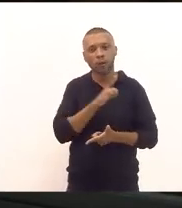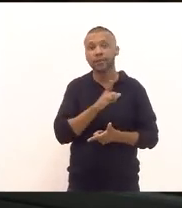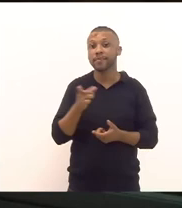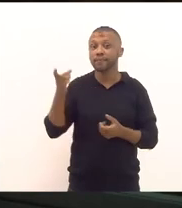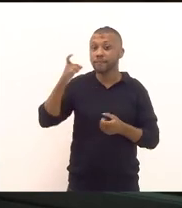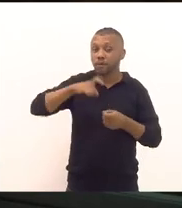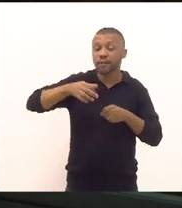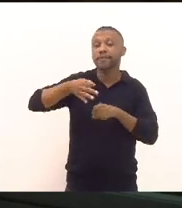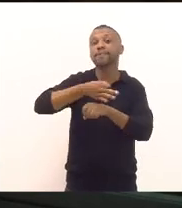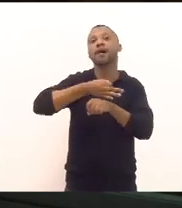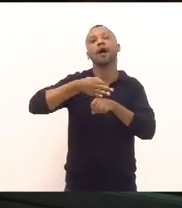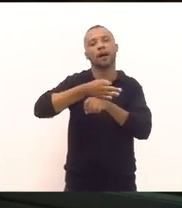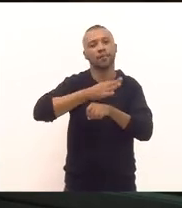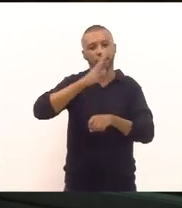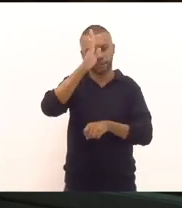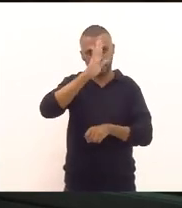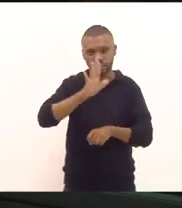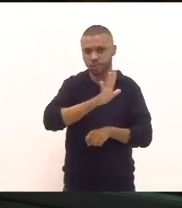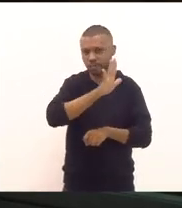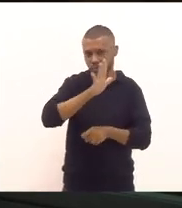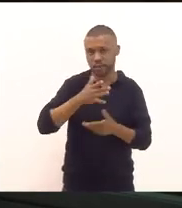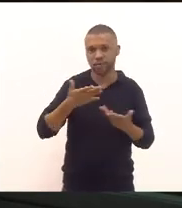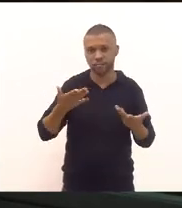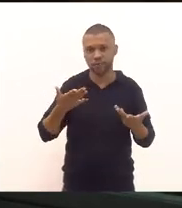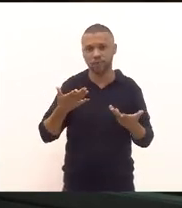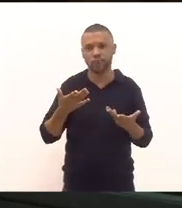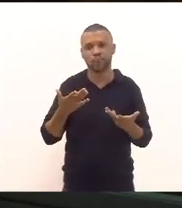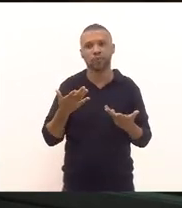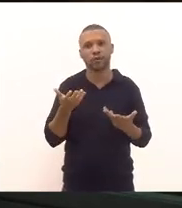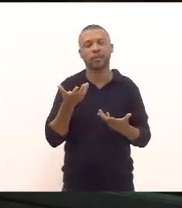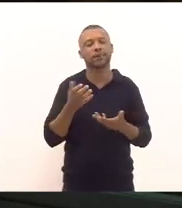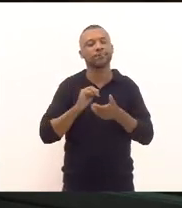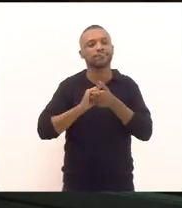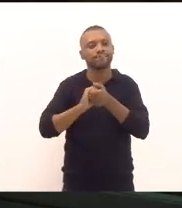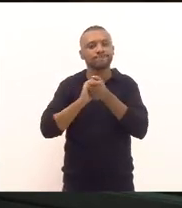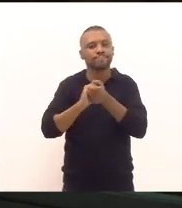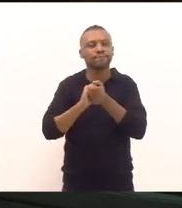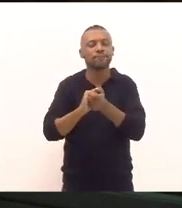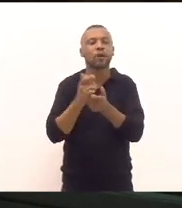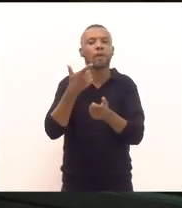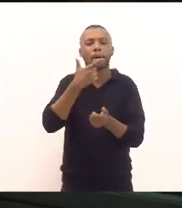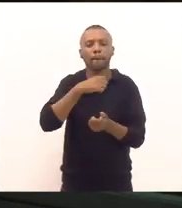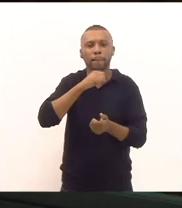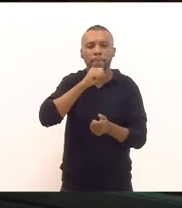ver com o Brasil de férias foi saudar meu Babalorixá